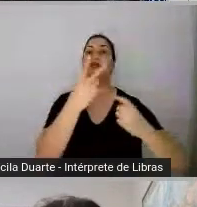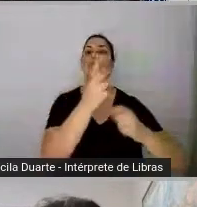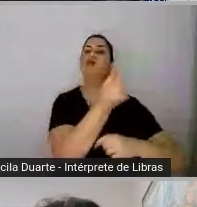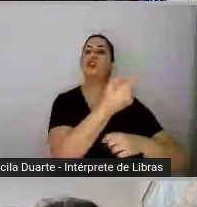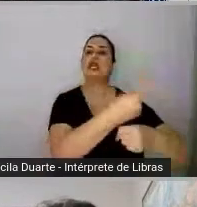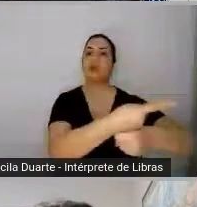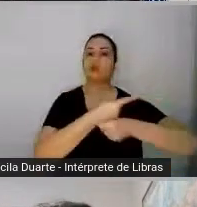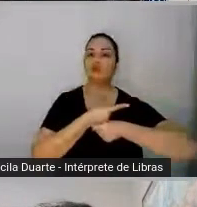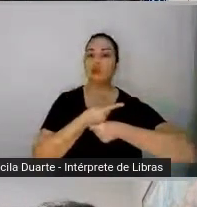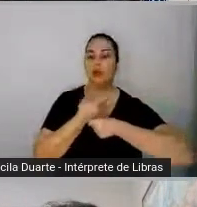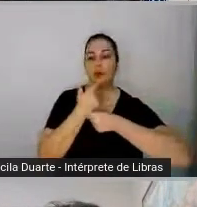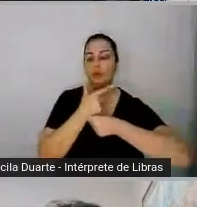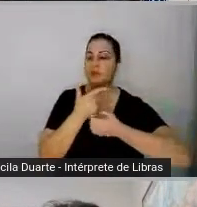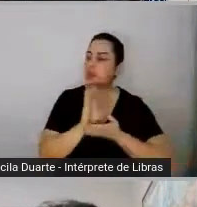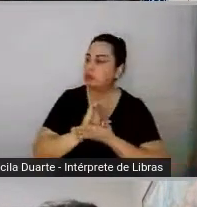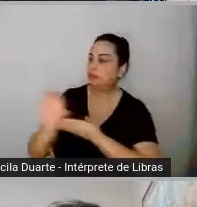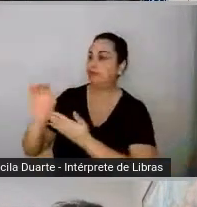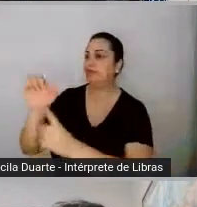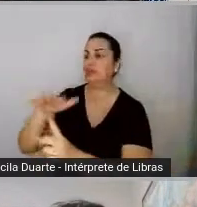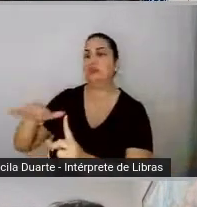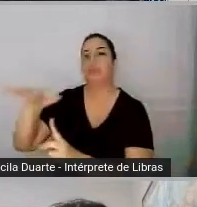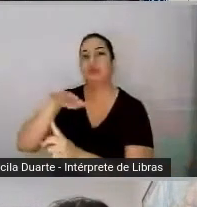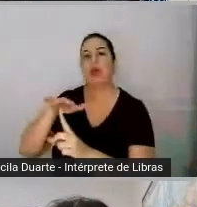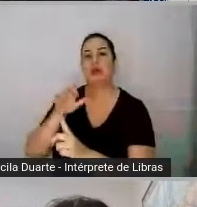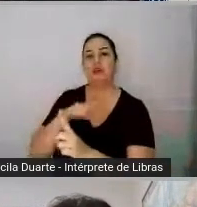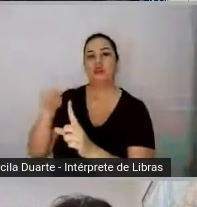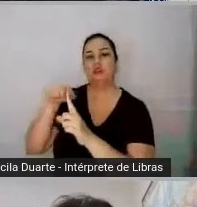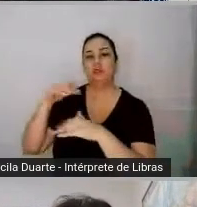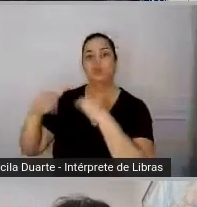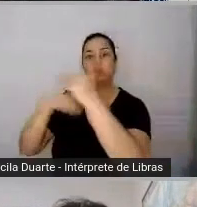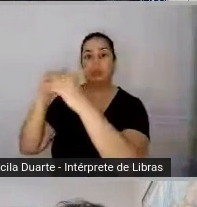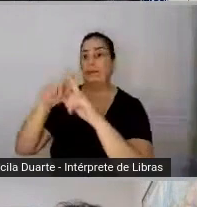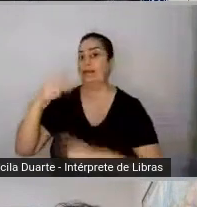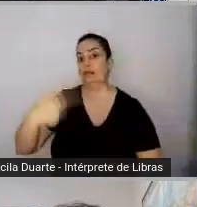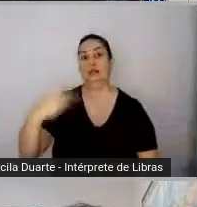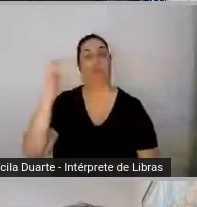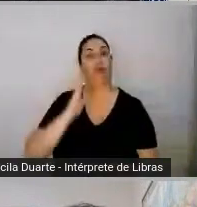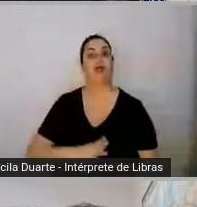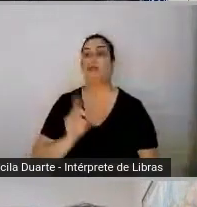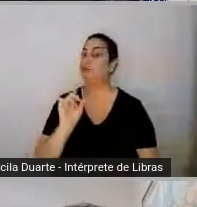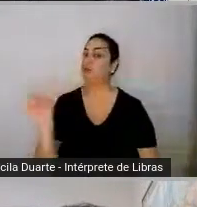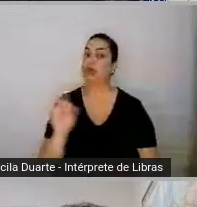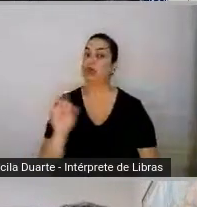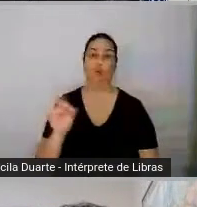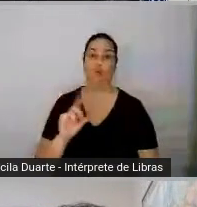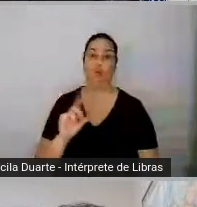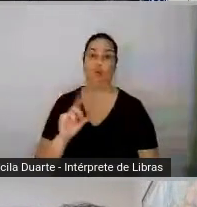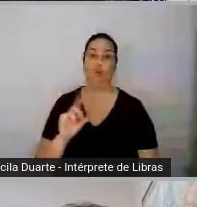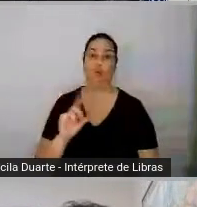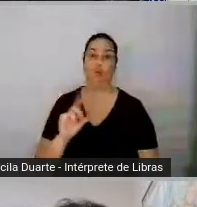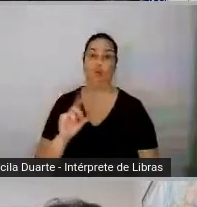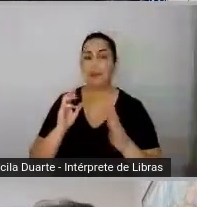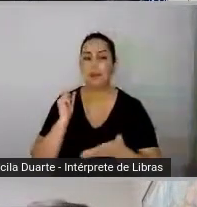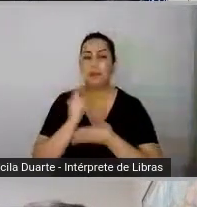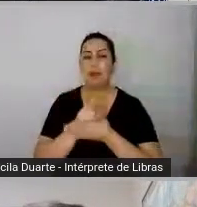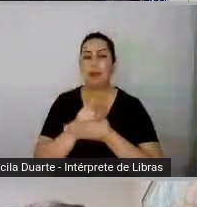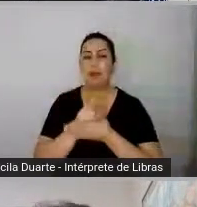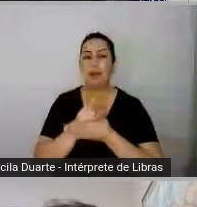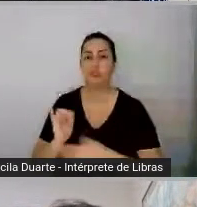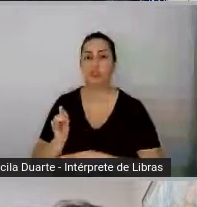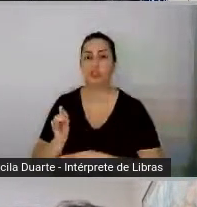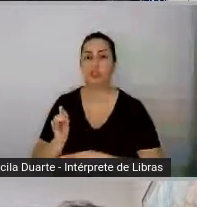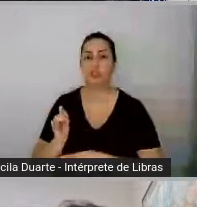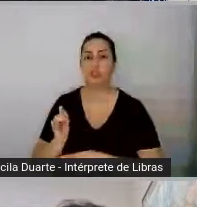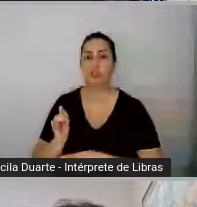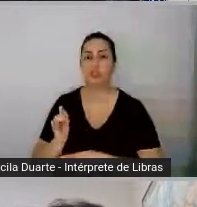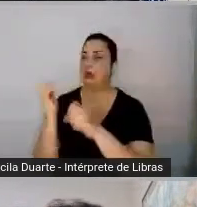Aqui não, aqui é a rolagem do juros sobre juros, ou seja, você só pega a riqueza de um setor e joga para os